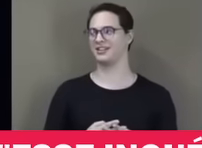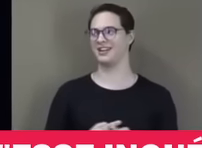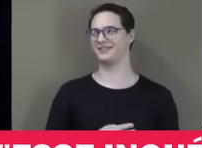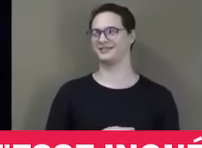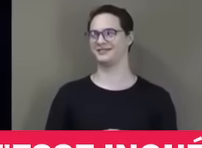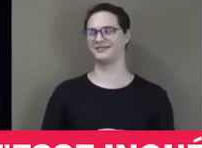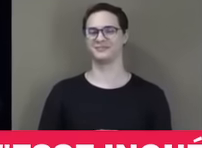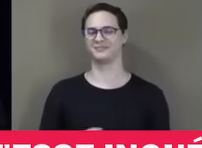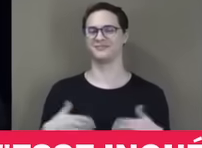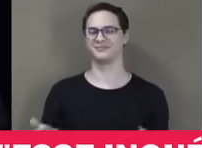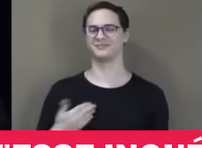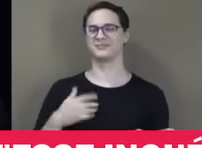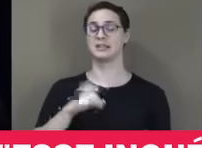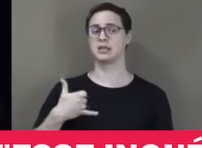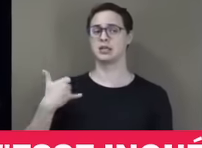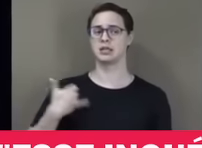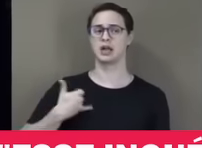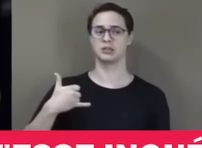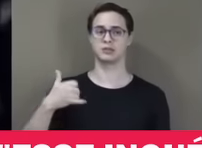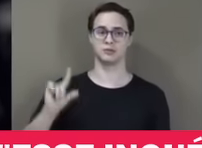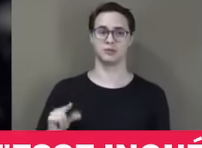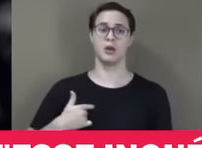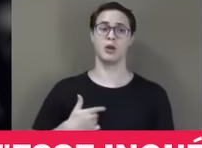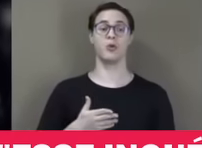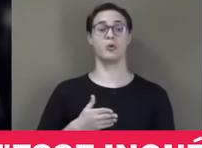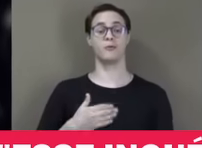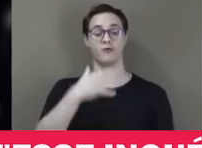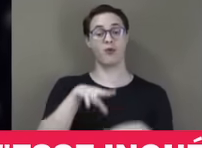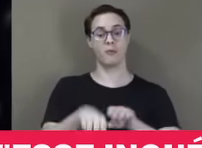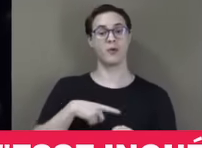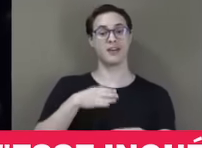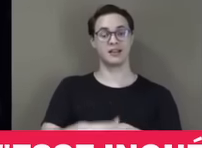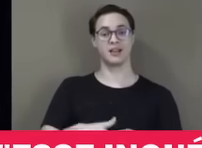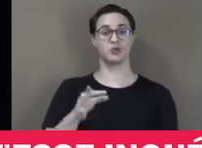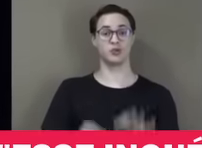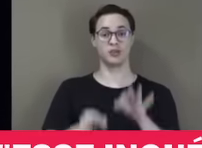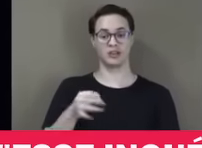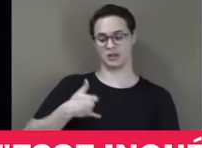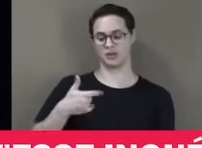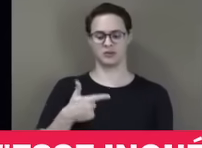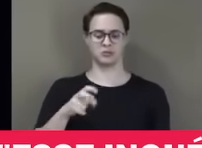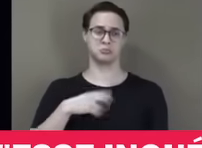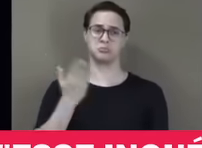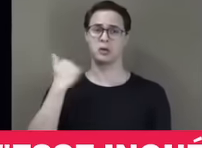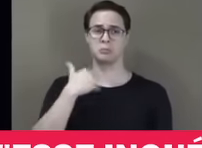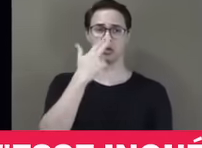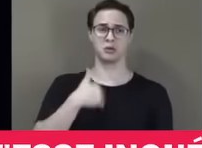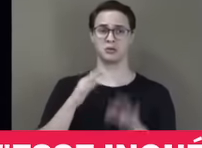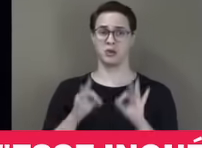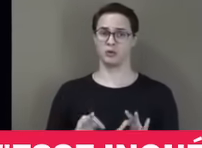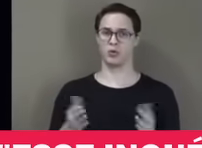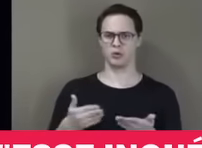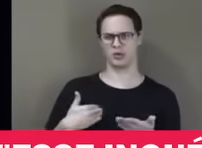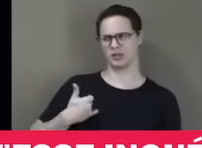Everton me questionava sobre idade mínima. Eu fui juiz aos 25 anos. Aos 25 anos, me parecia acertado. Hoje, aos